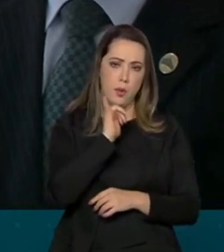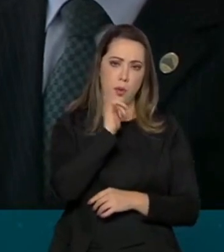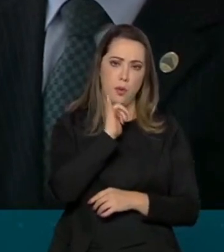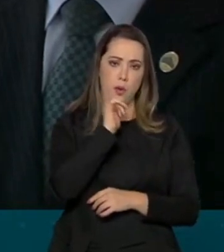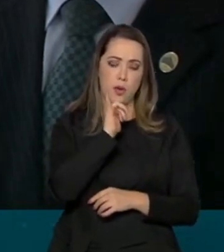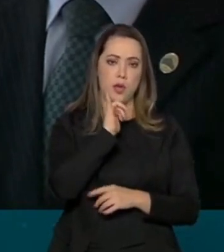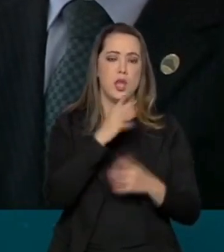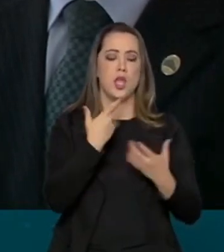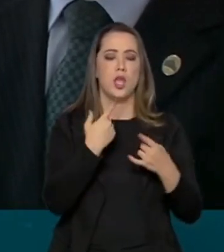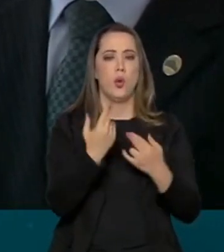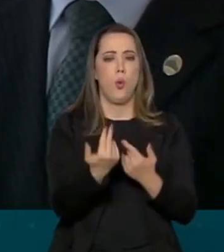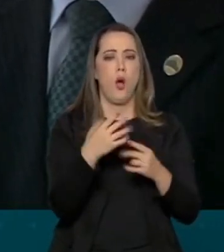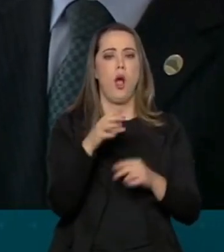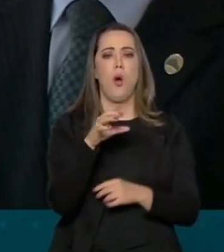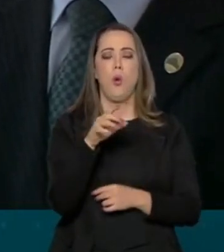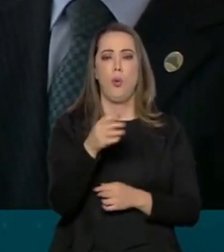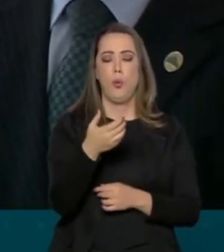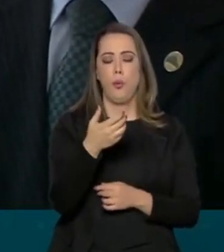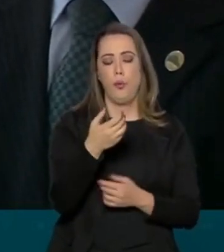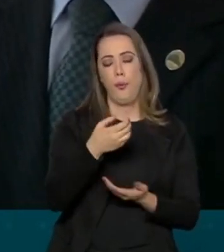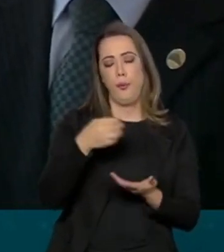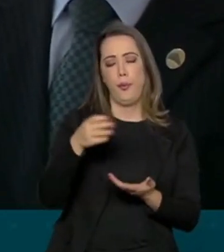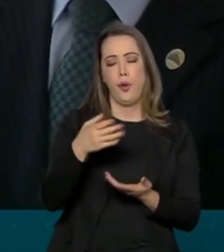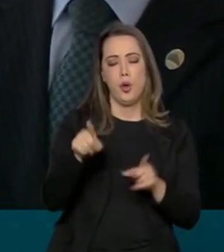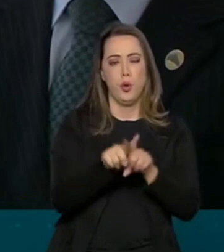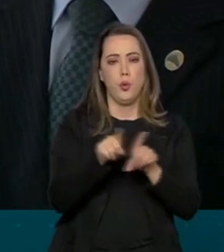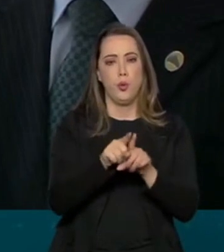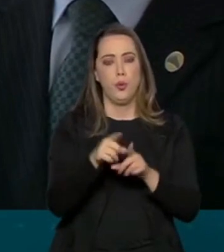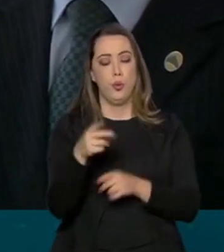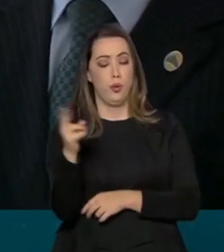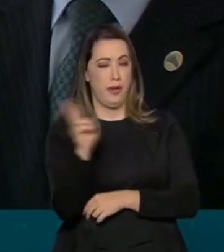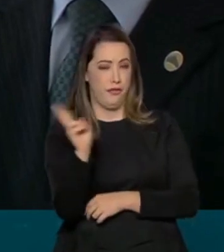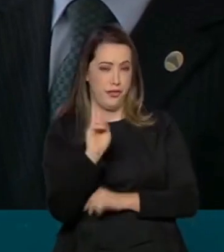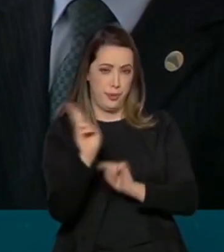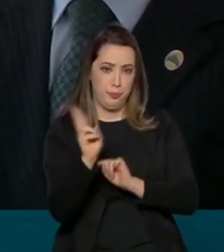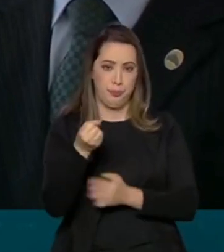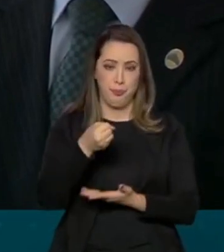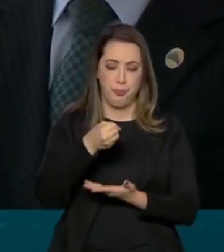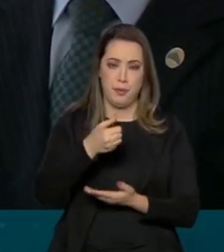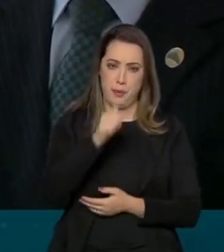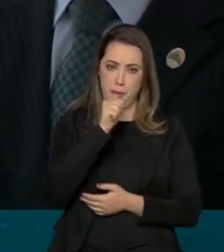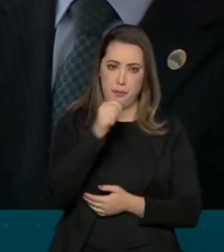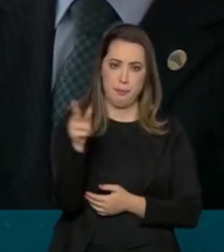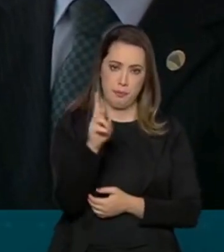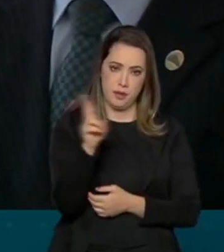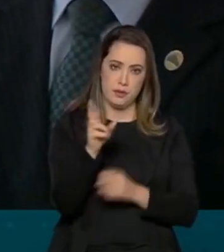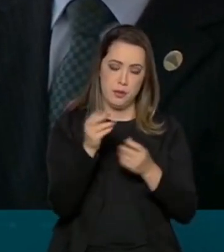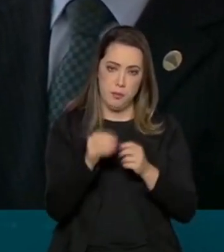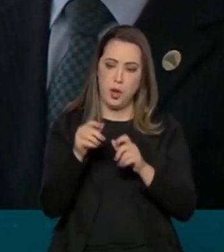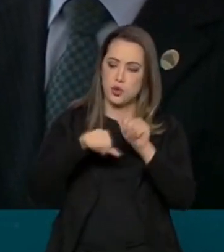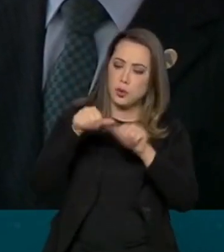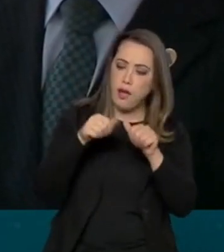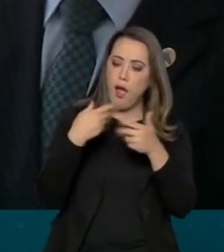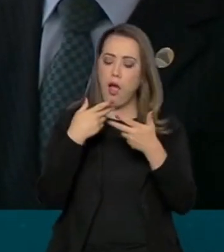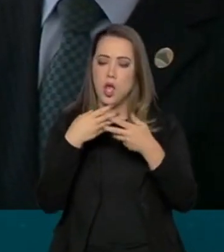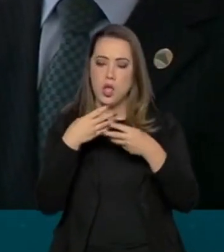cor, você muda, se quiser botar um cheiro diferente, você põe, e assim por diante. Mesma coisa desenvolvendo de tecnologia da vacina nacional, né, feita